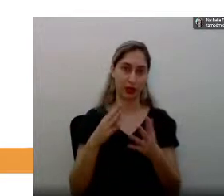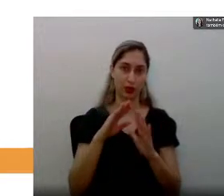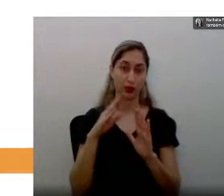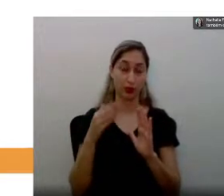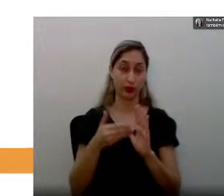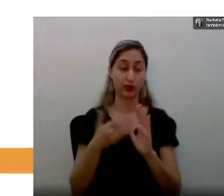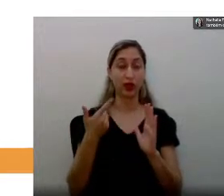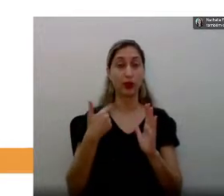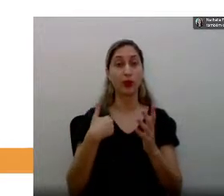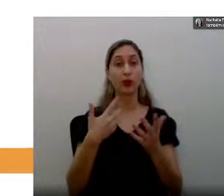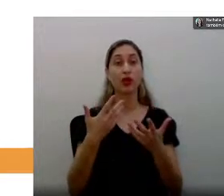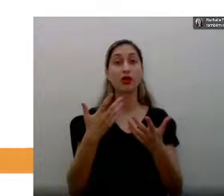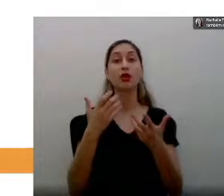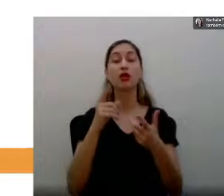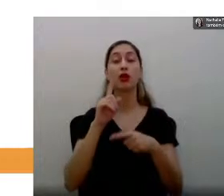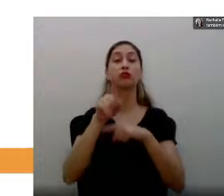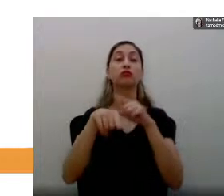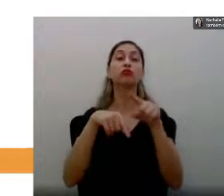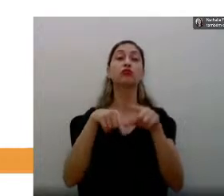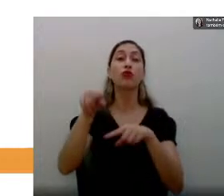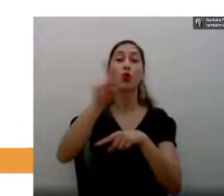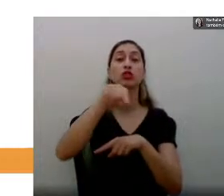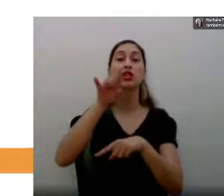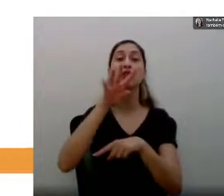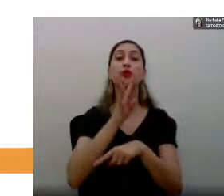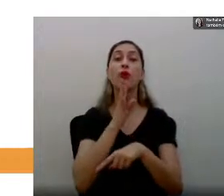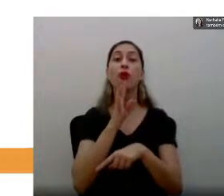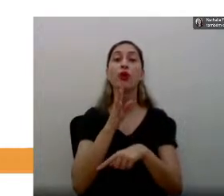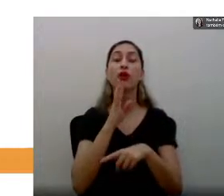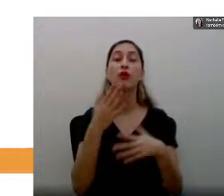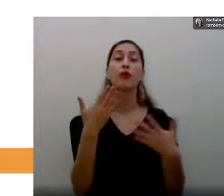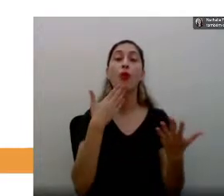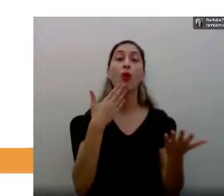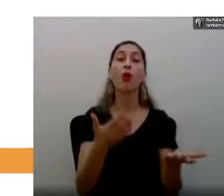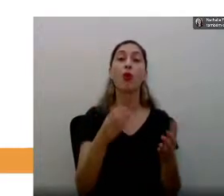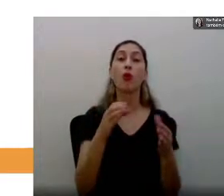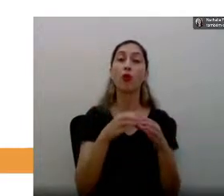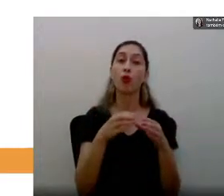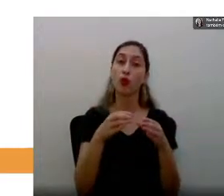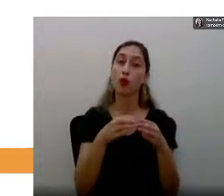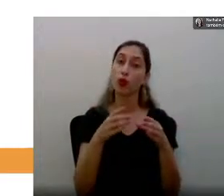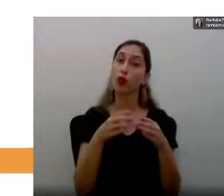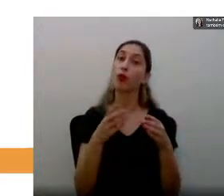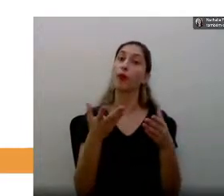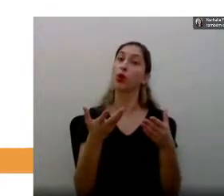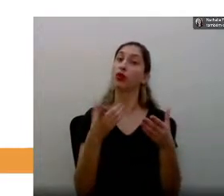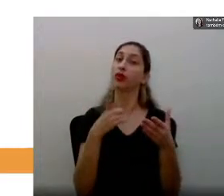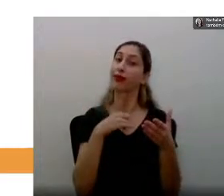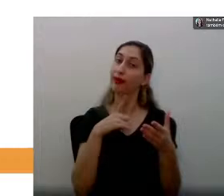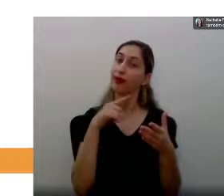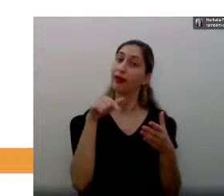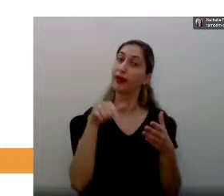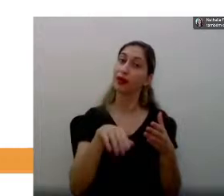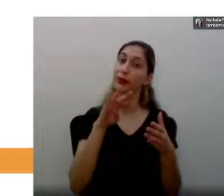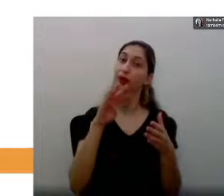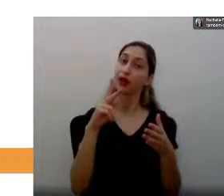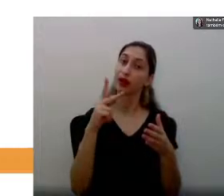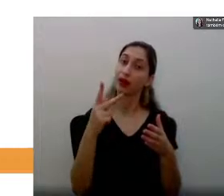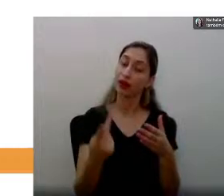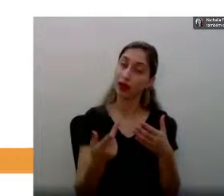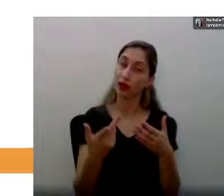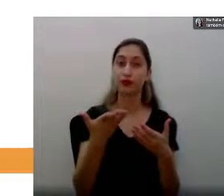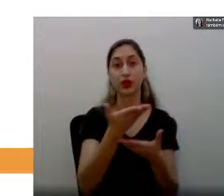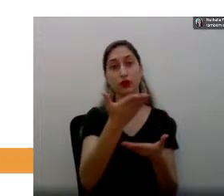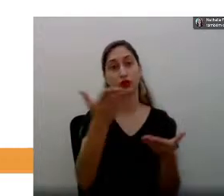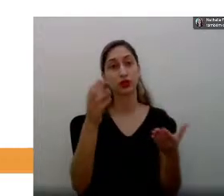saberem né que onde é que estão esses grupos de astronomia da para quem não é daqui né para vocês ver se tem algum